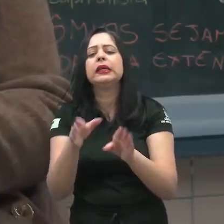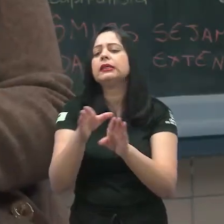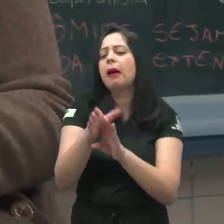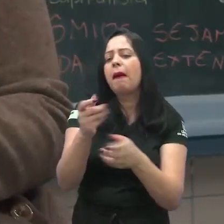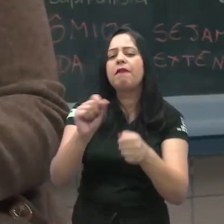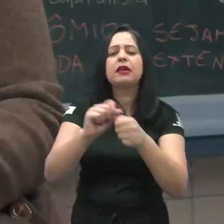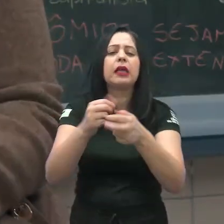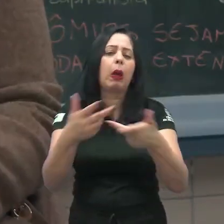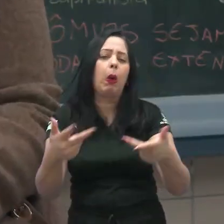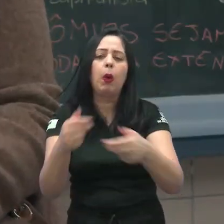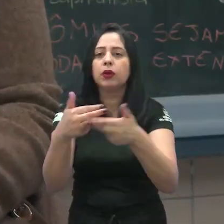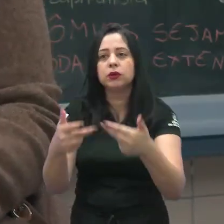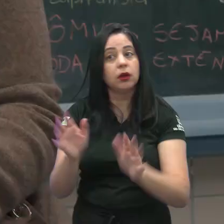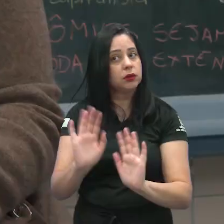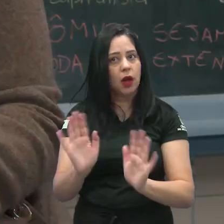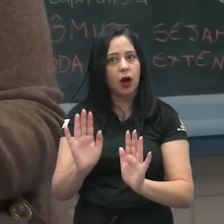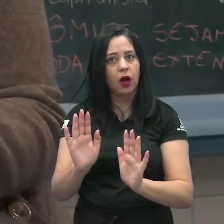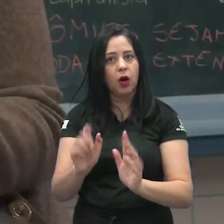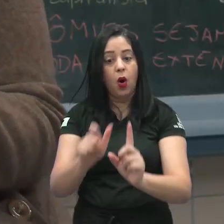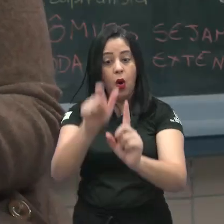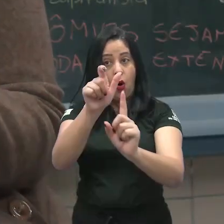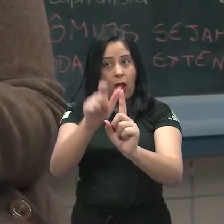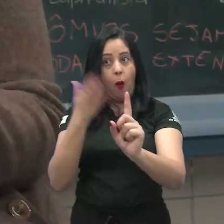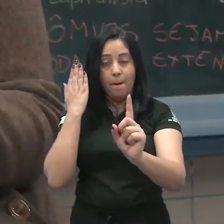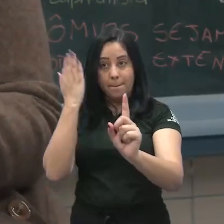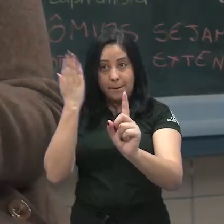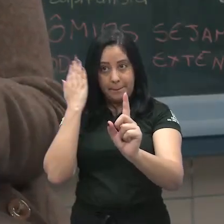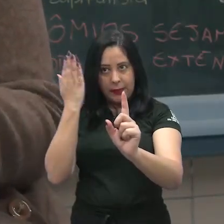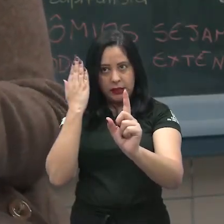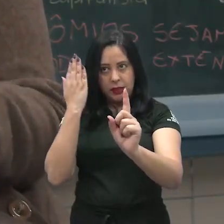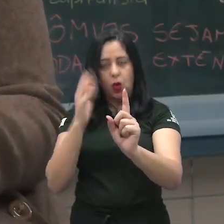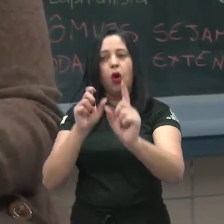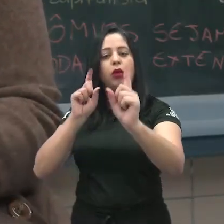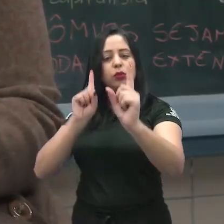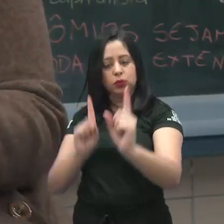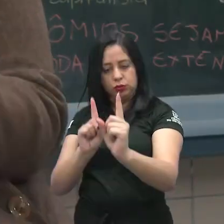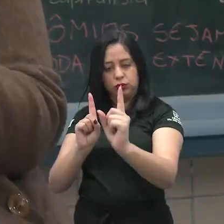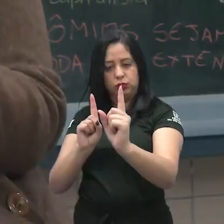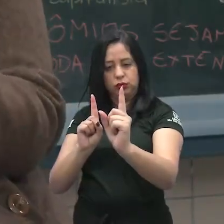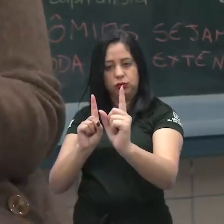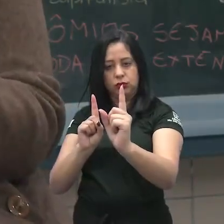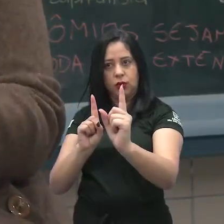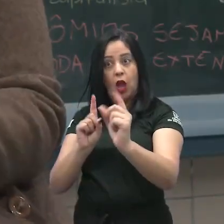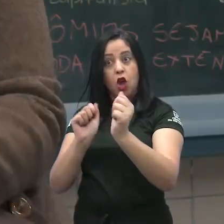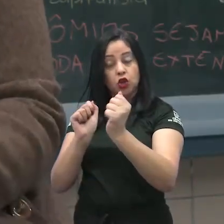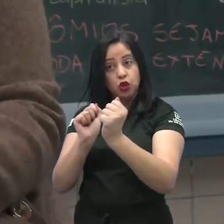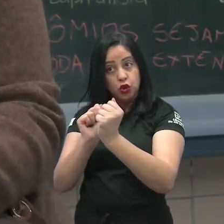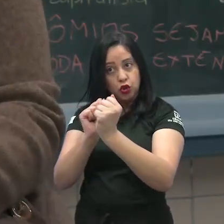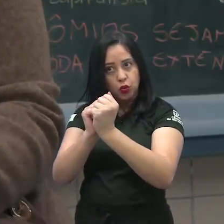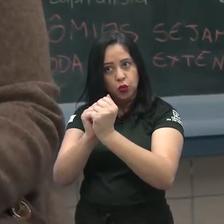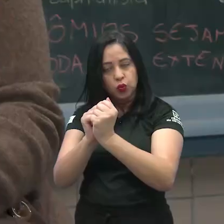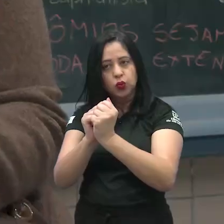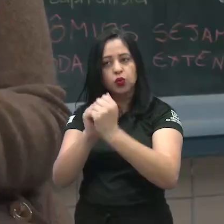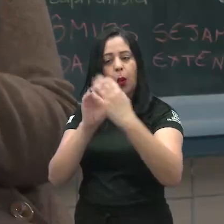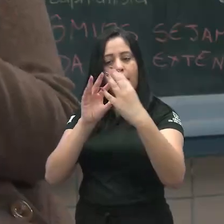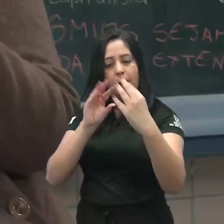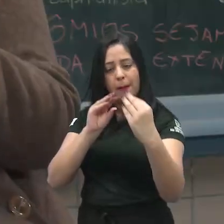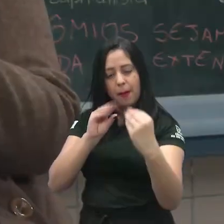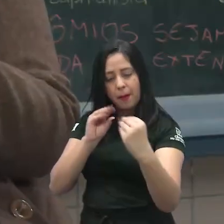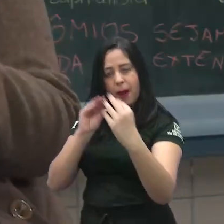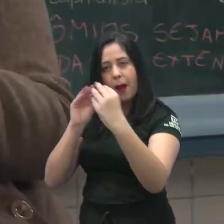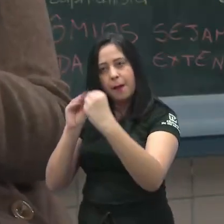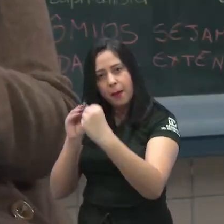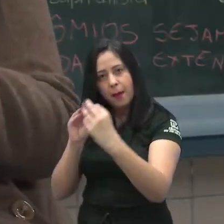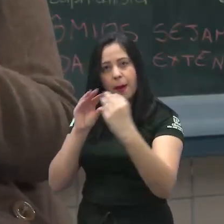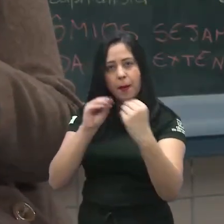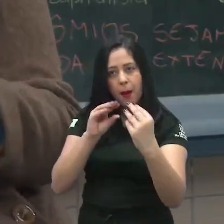outro, né, mas sim psicólogo e o paciente vão construir juntos, né, uma